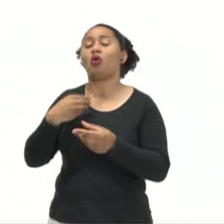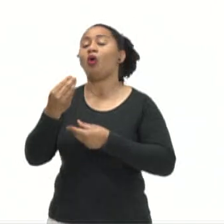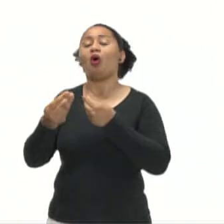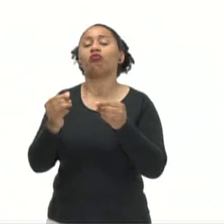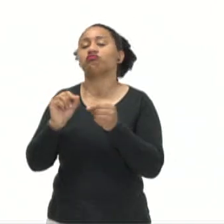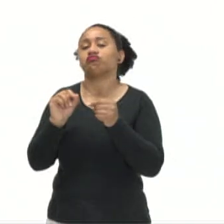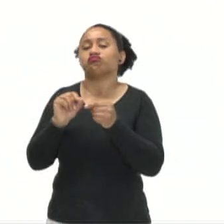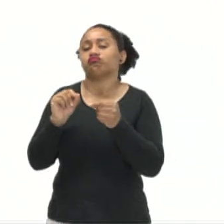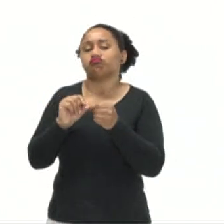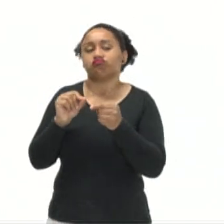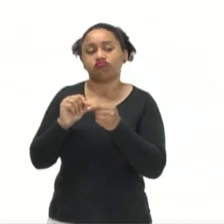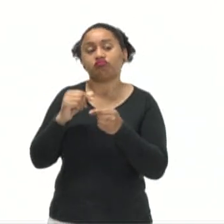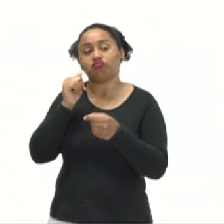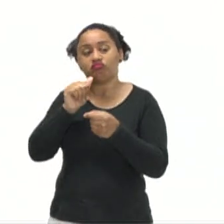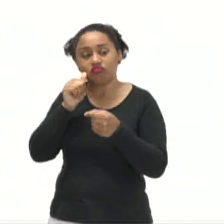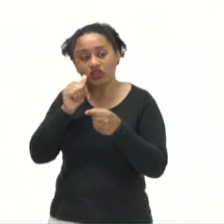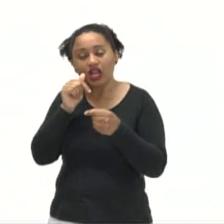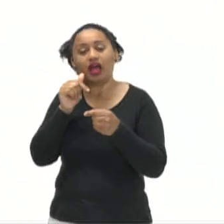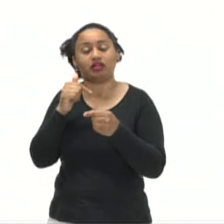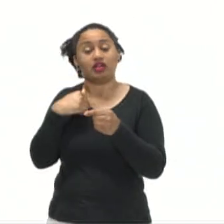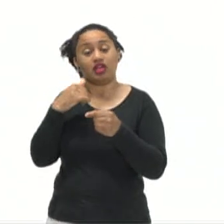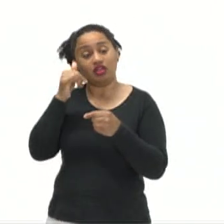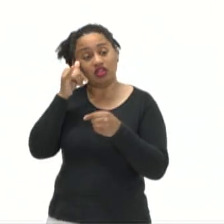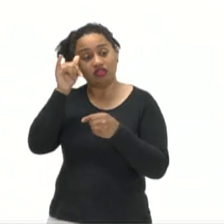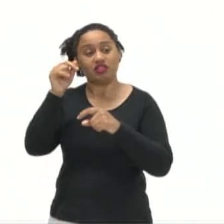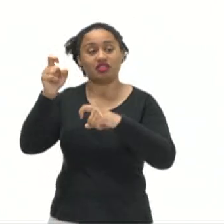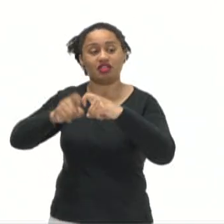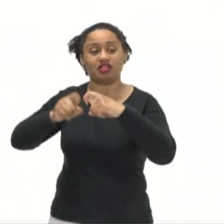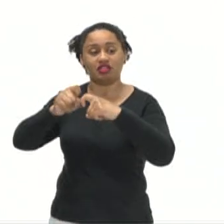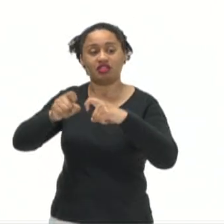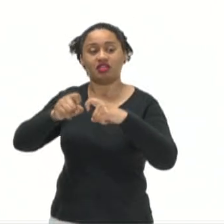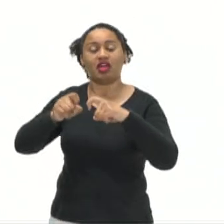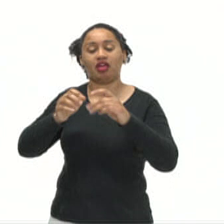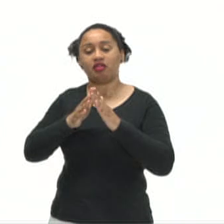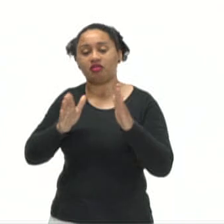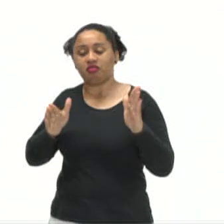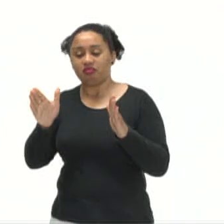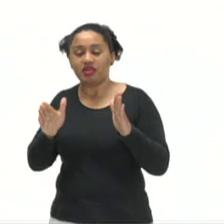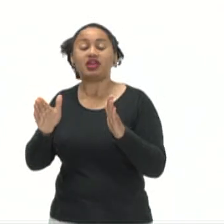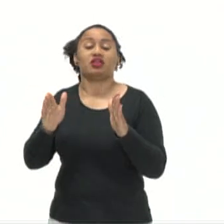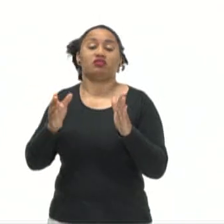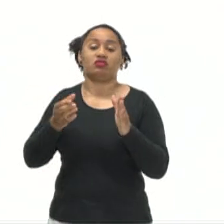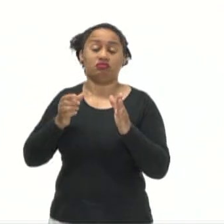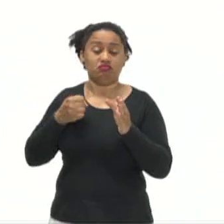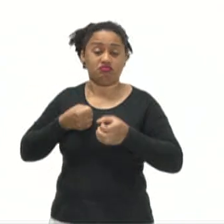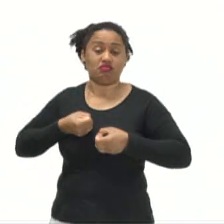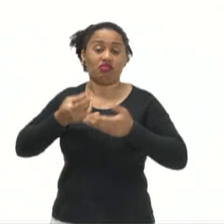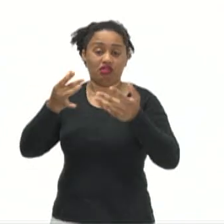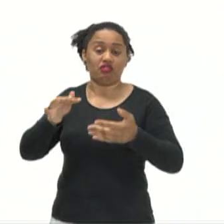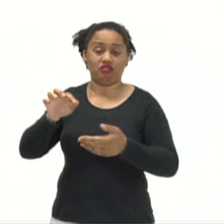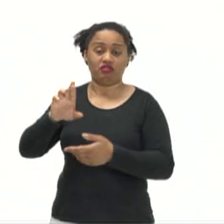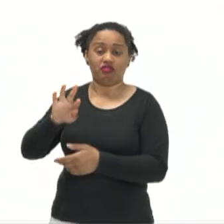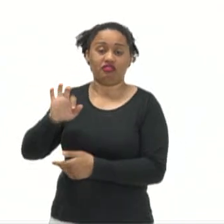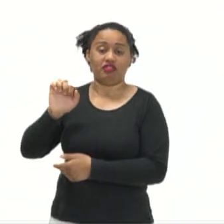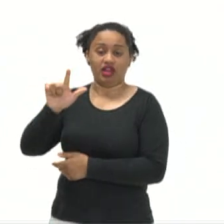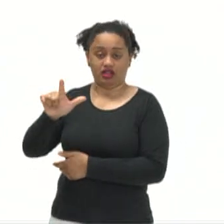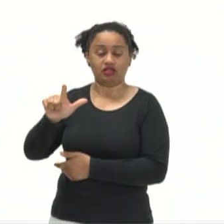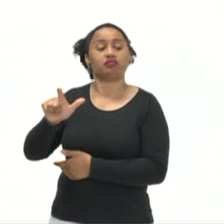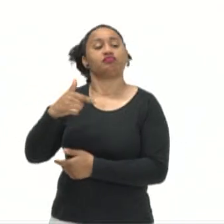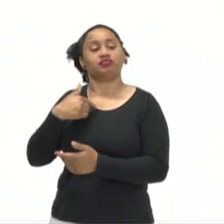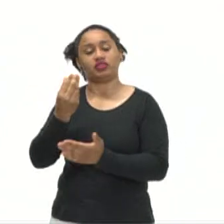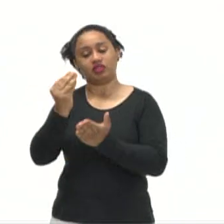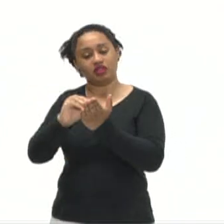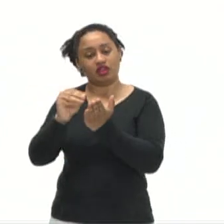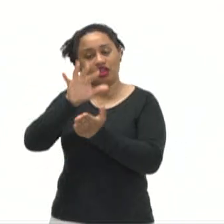ele funciona? A mulher vai evitar relações sexuais no seu período fértil. Então ela vai fazer marcações